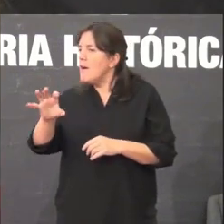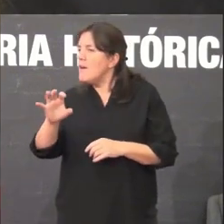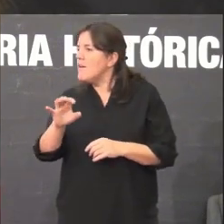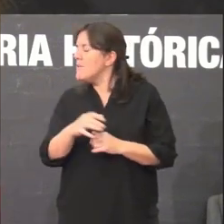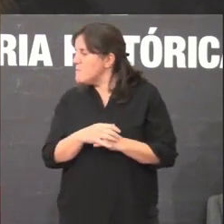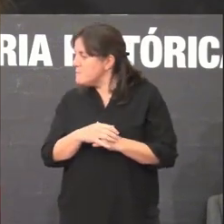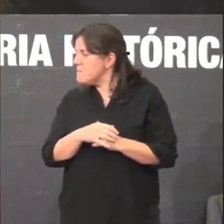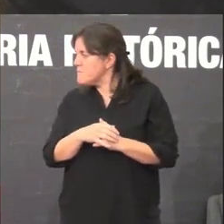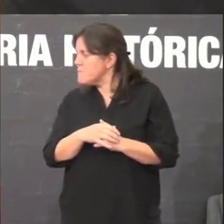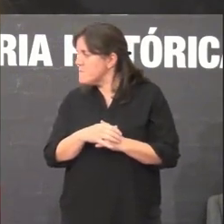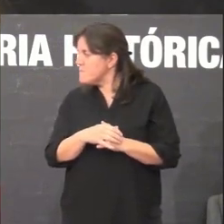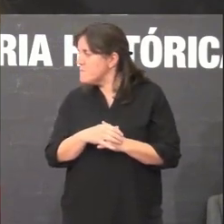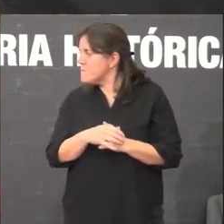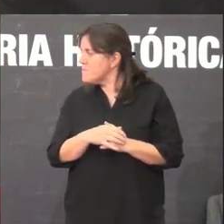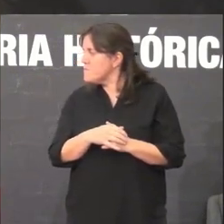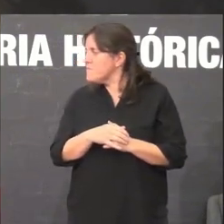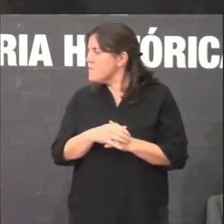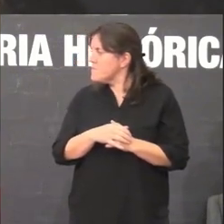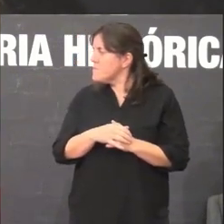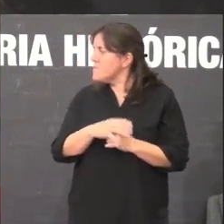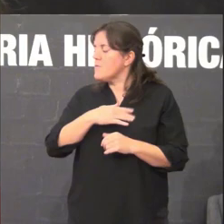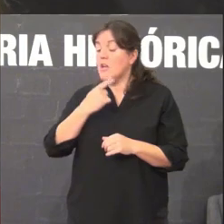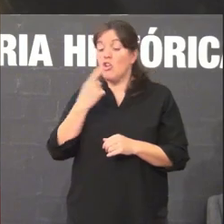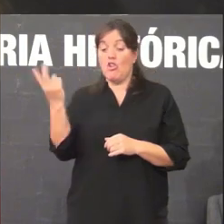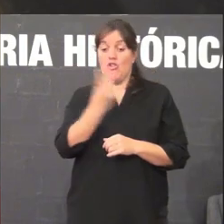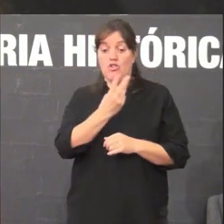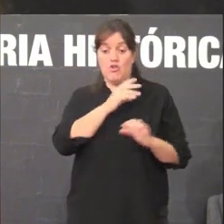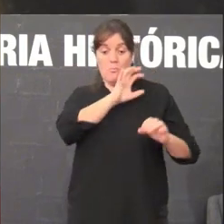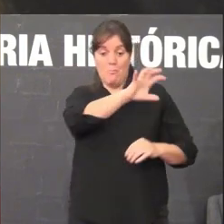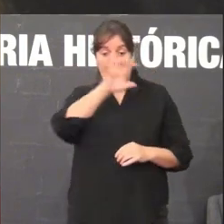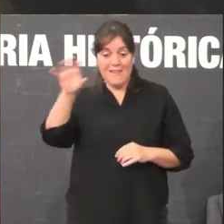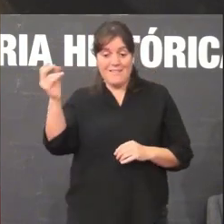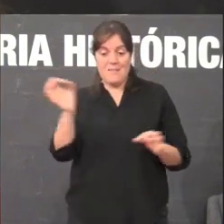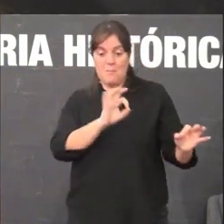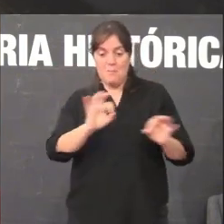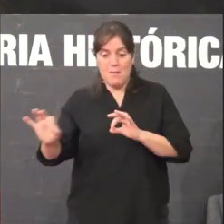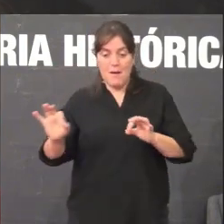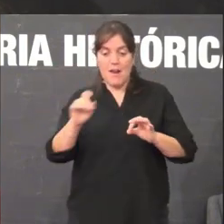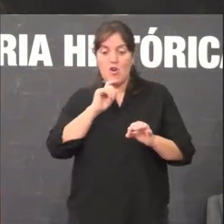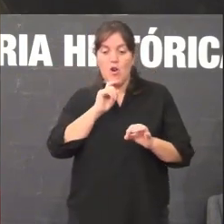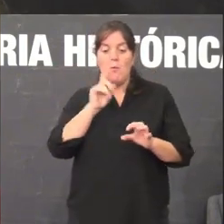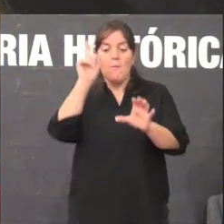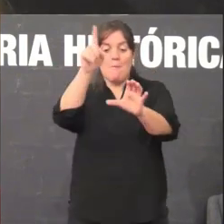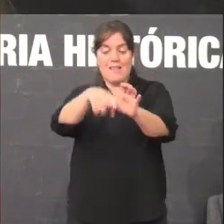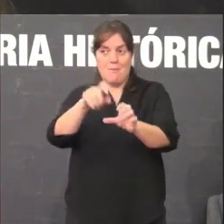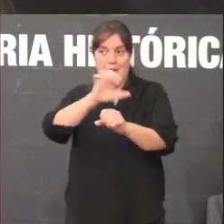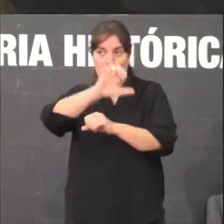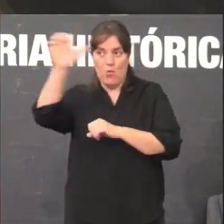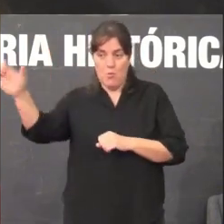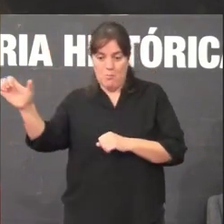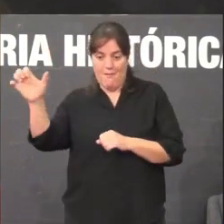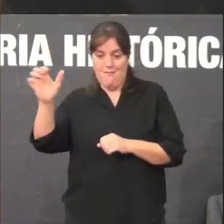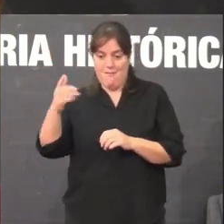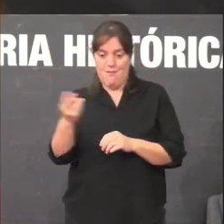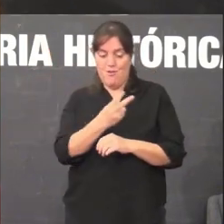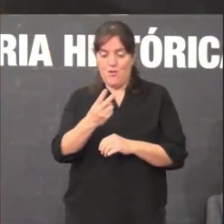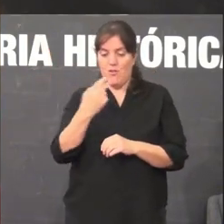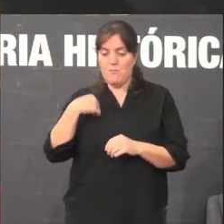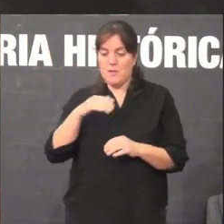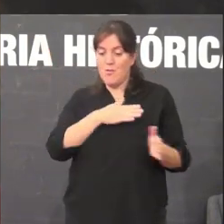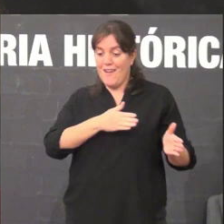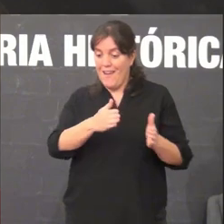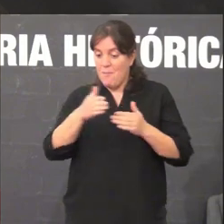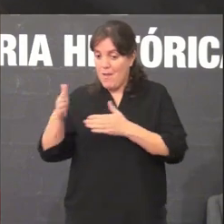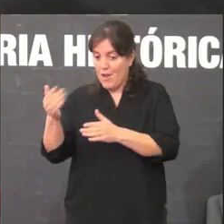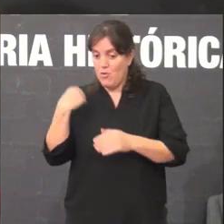até de preparar ambos os países para a entrada na União Europeia, em nome do caminho que se